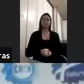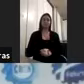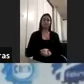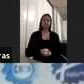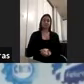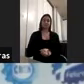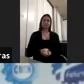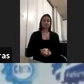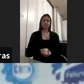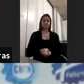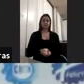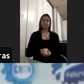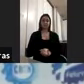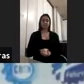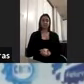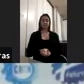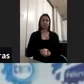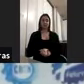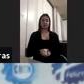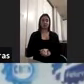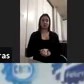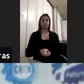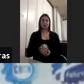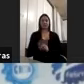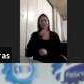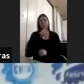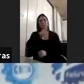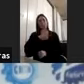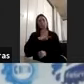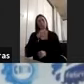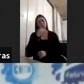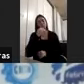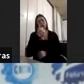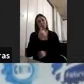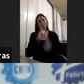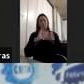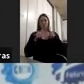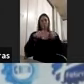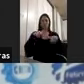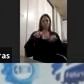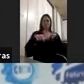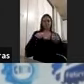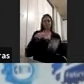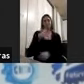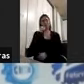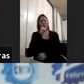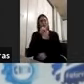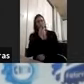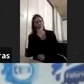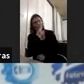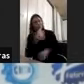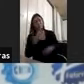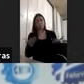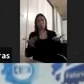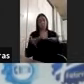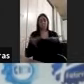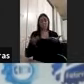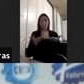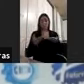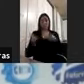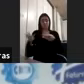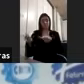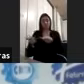Boa tarde, trabalhadoras e trabalhadores. Nós estamos aqui hoje, né, com mais uma guerreira que está lá, com a família,